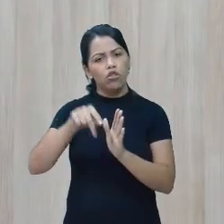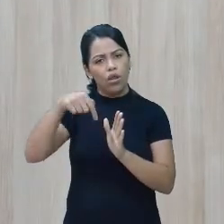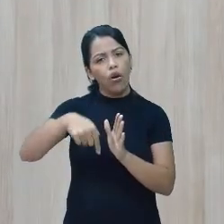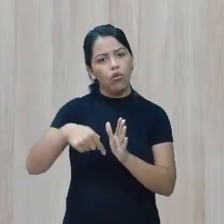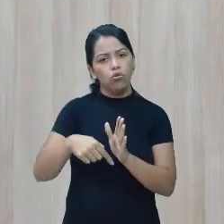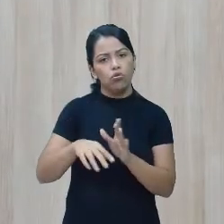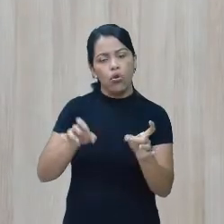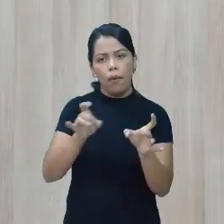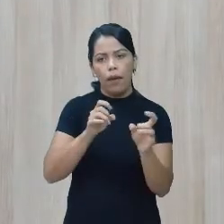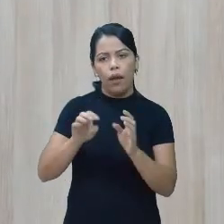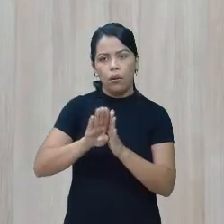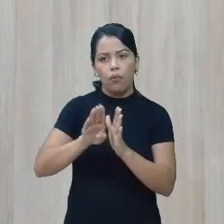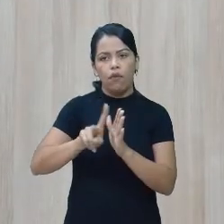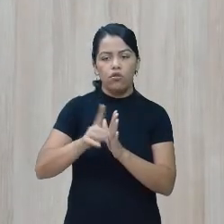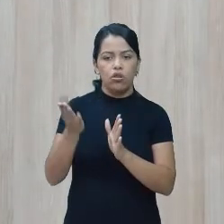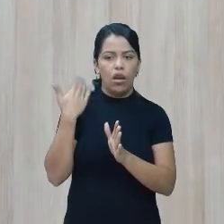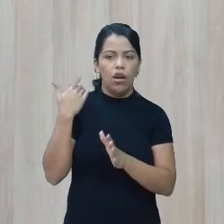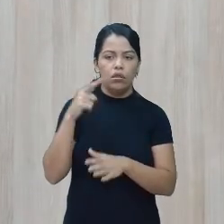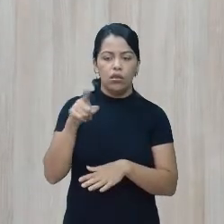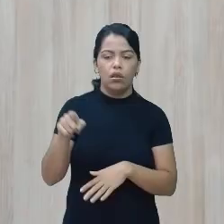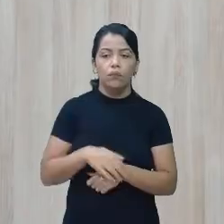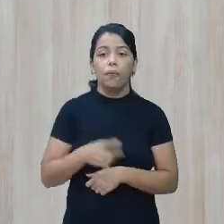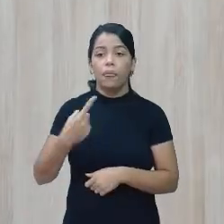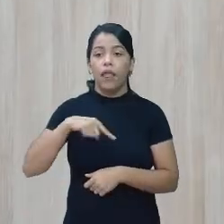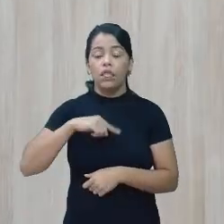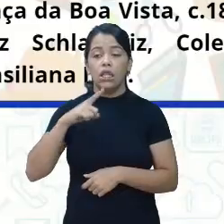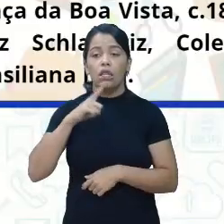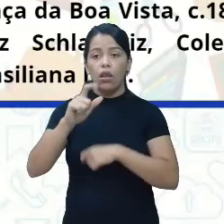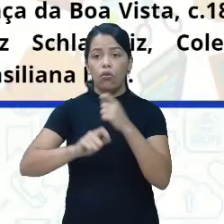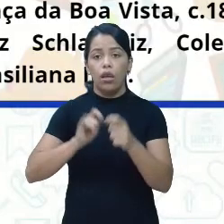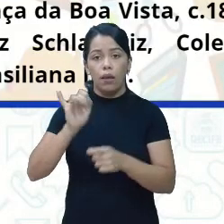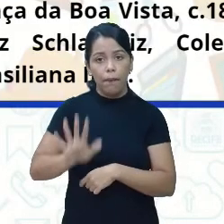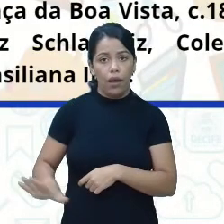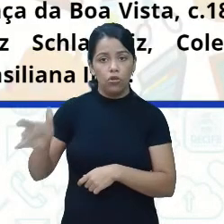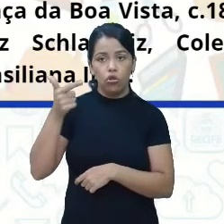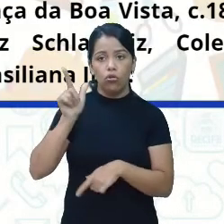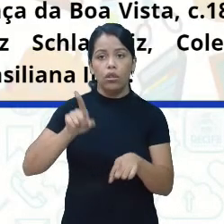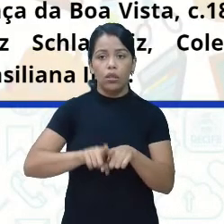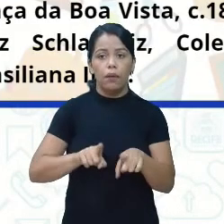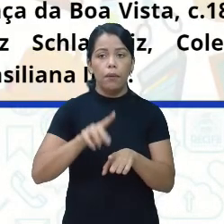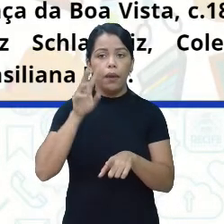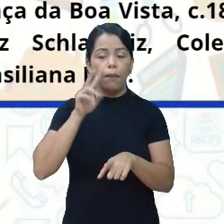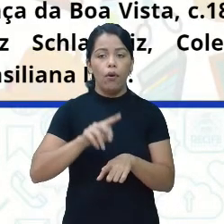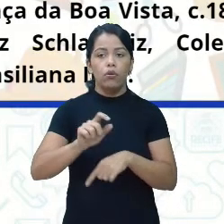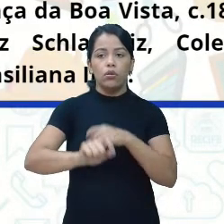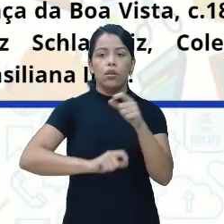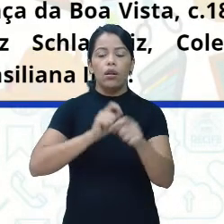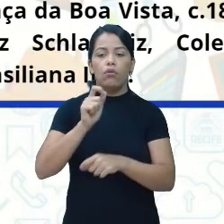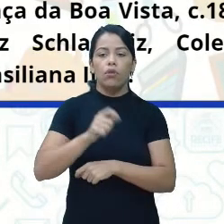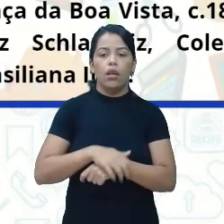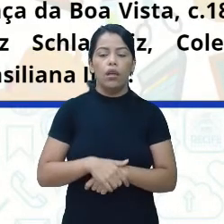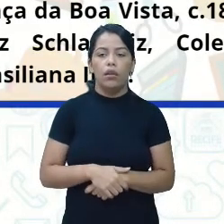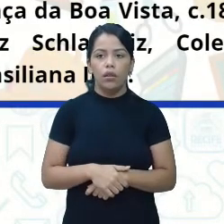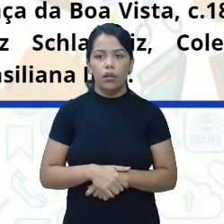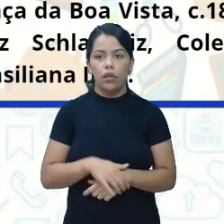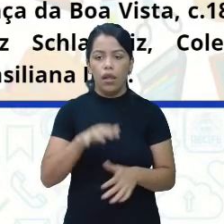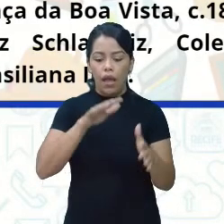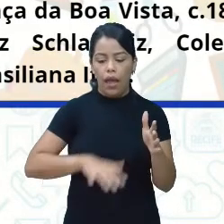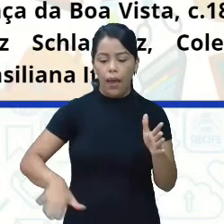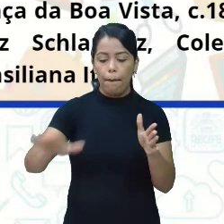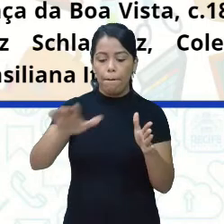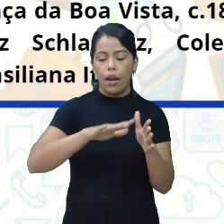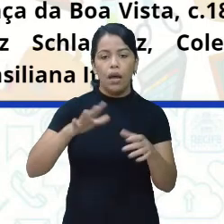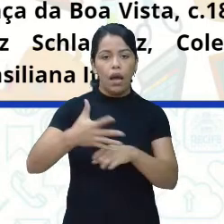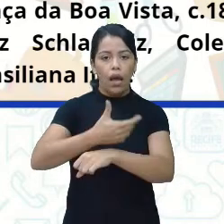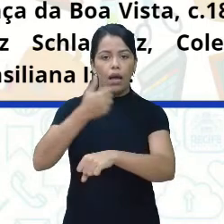interessante do século XIX. Aqui a gente tem uma outra imagem, essa também traz aí um chafariz, né? É a Praça da Boa Vista,